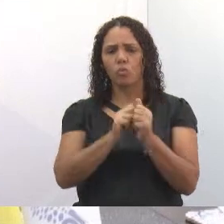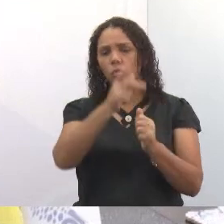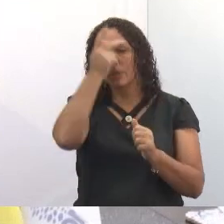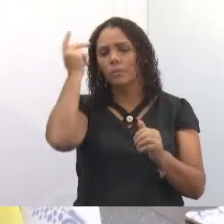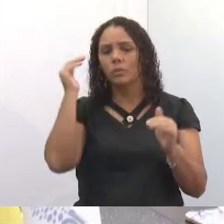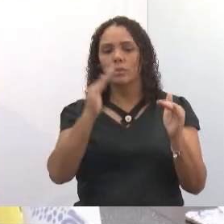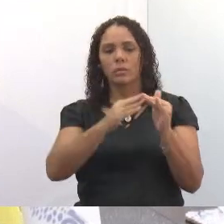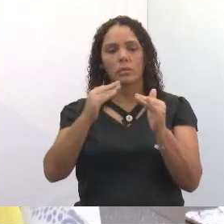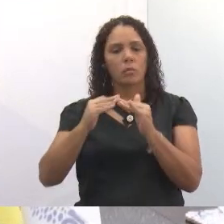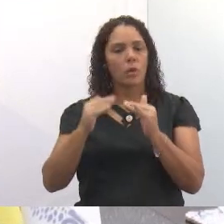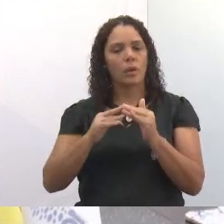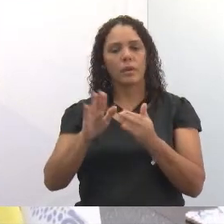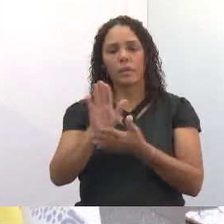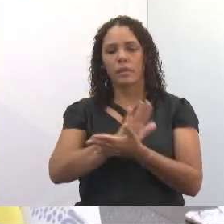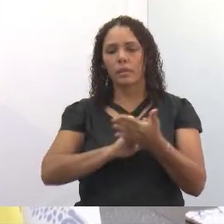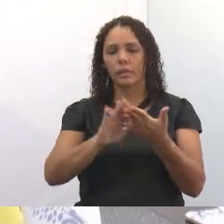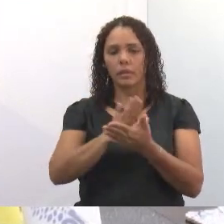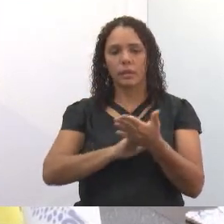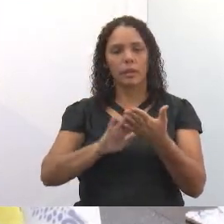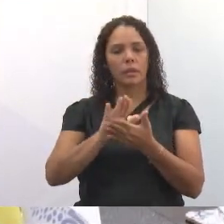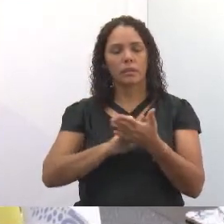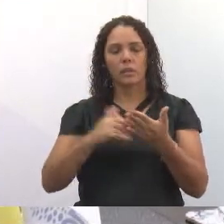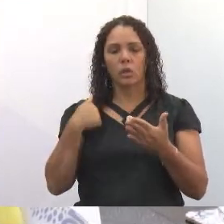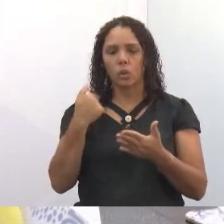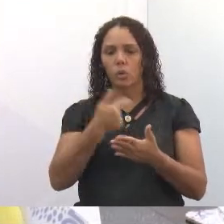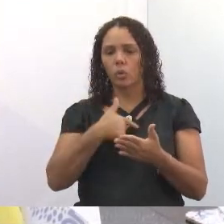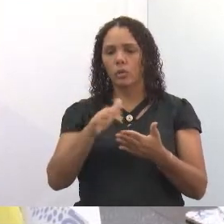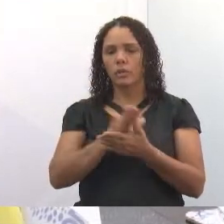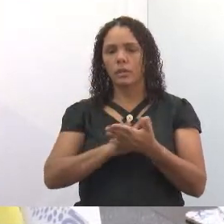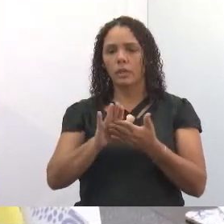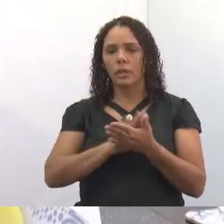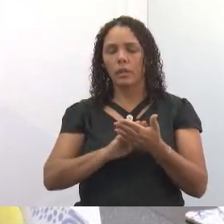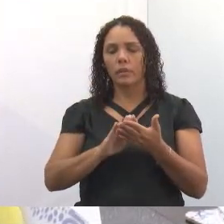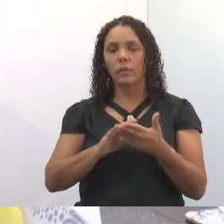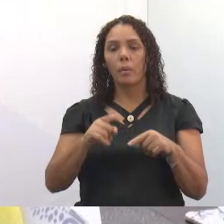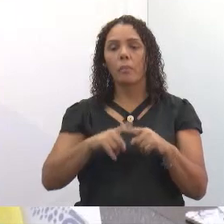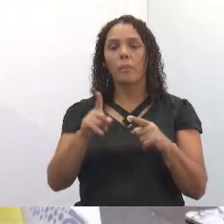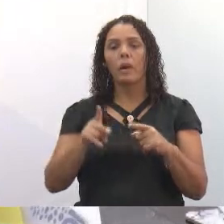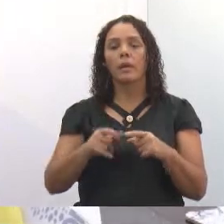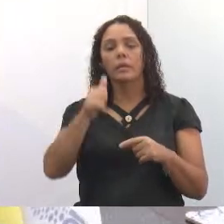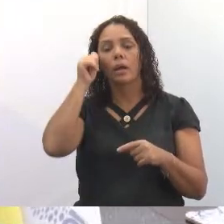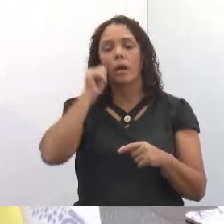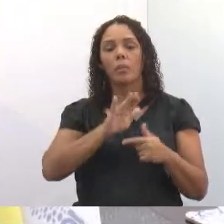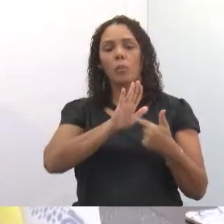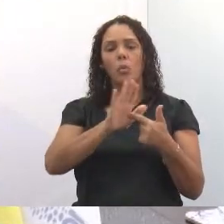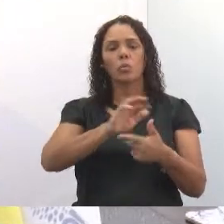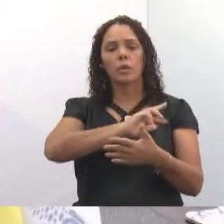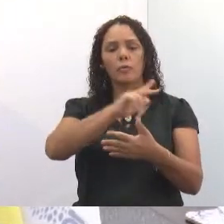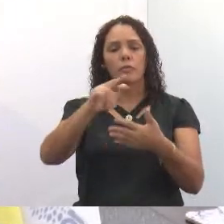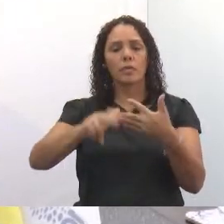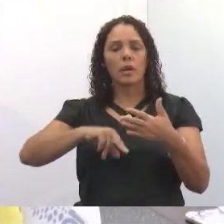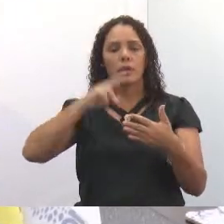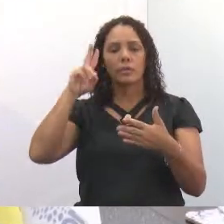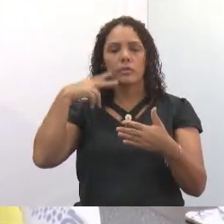do Ijal, para deixar aqui bem claro. E ela falou que vários estiveram presentes.